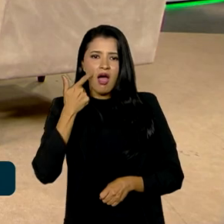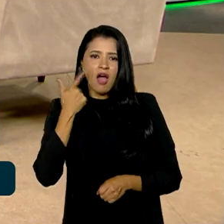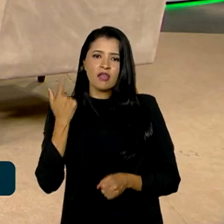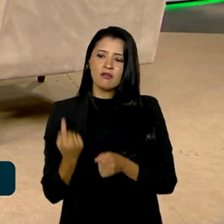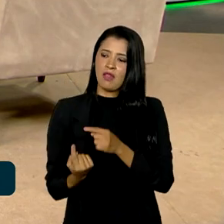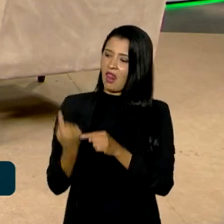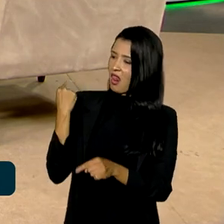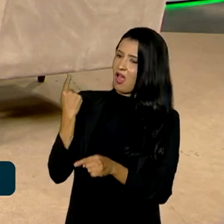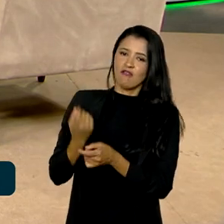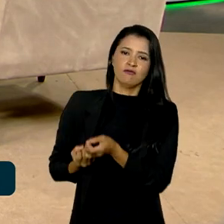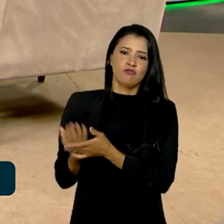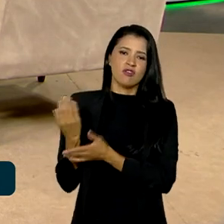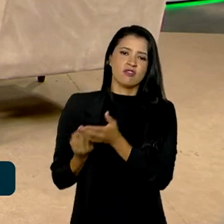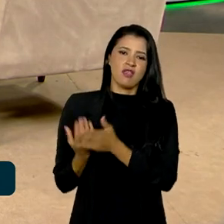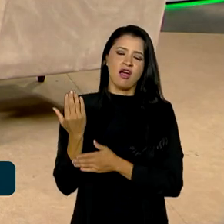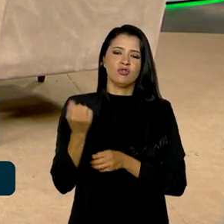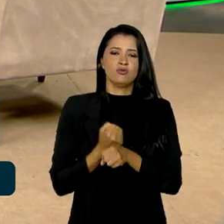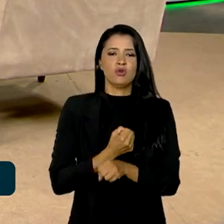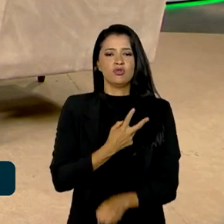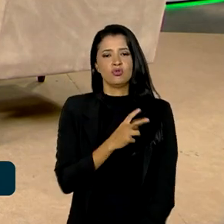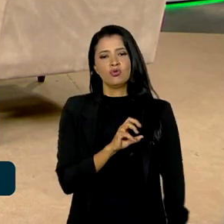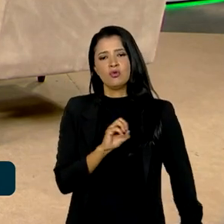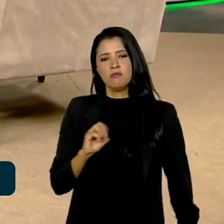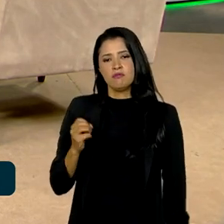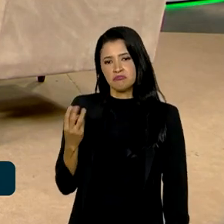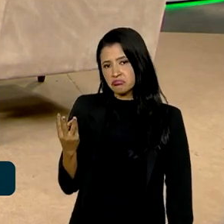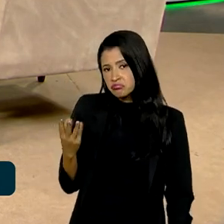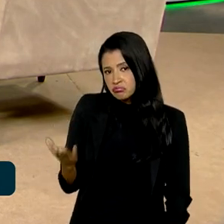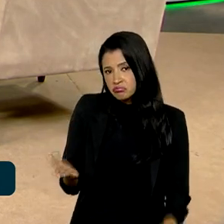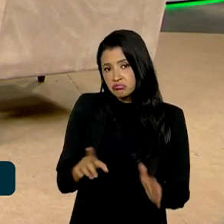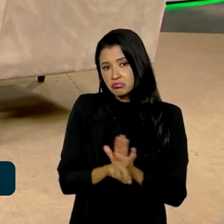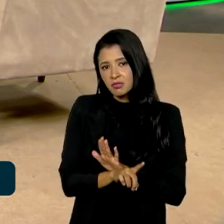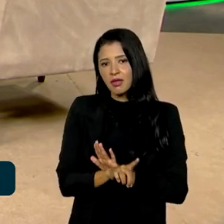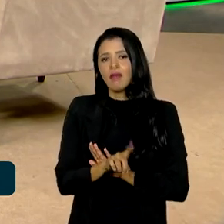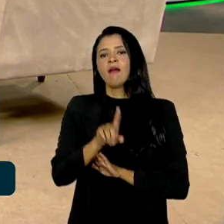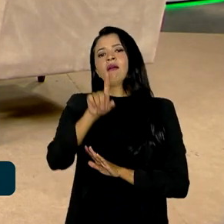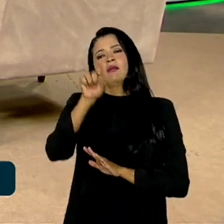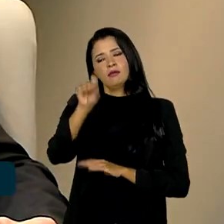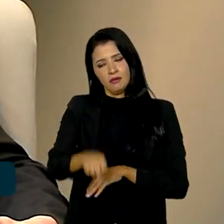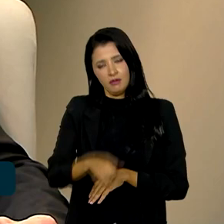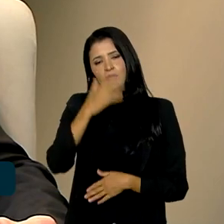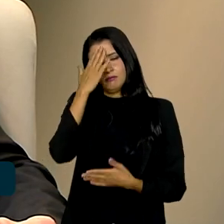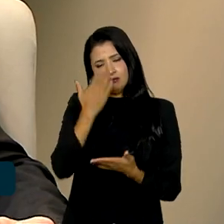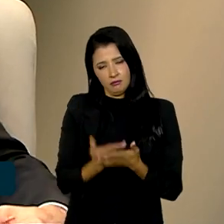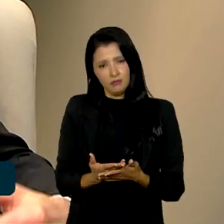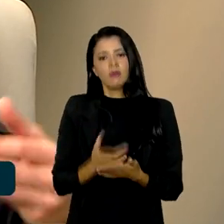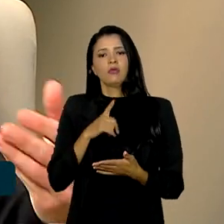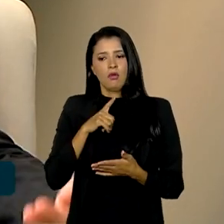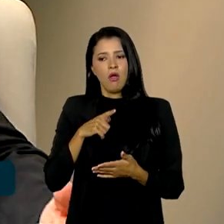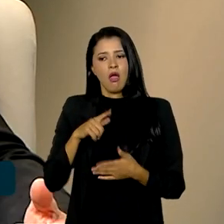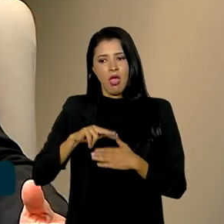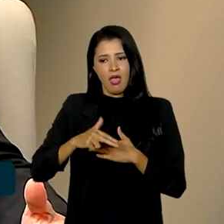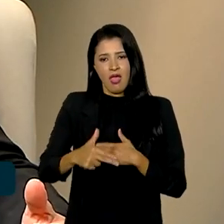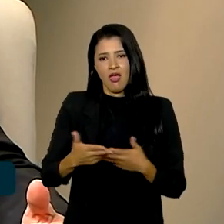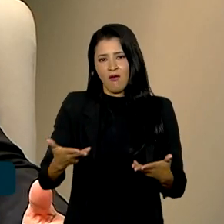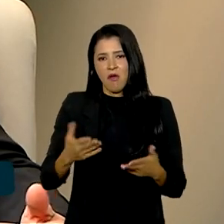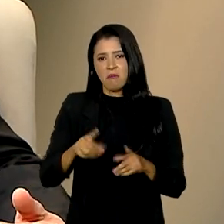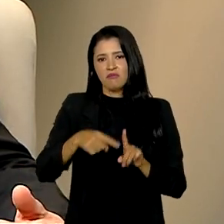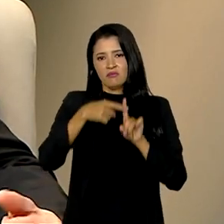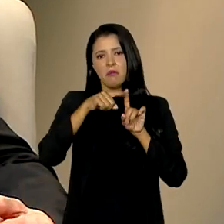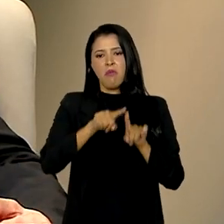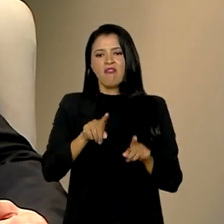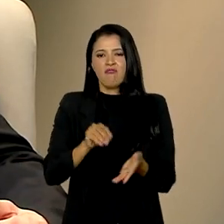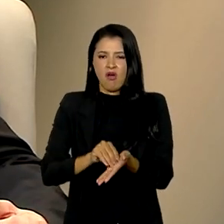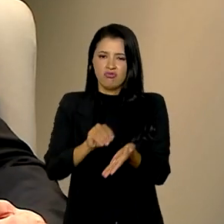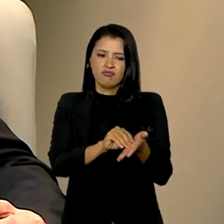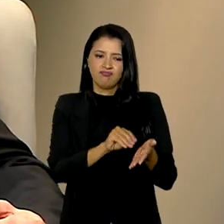foram plantados lá em 2003? Eu acho que a gente colhe os frutos, sim, mas eu acho também que tem muita coisa ainda para ser feita,